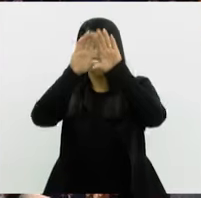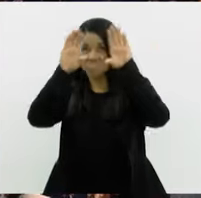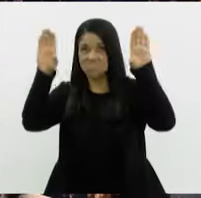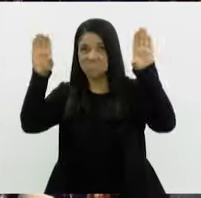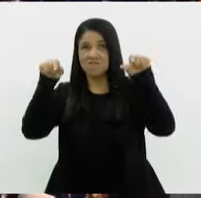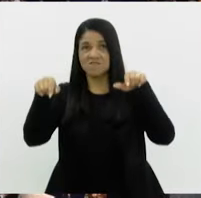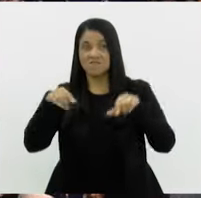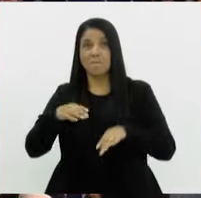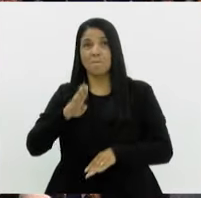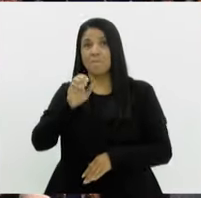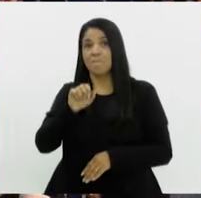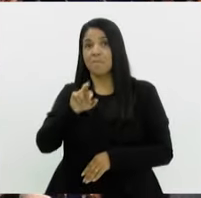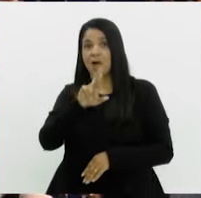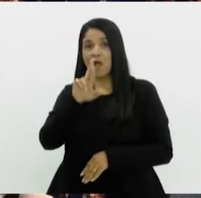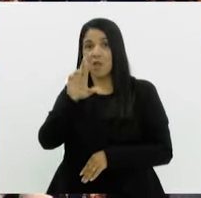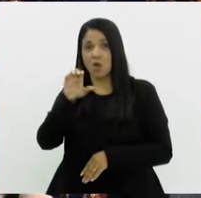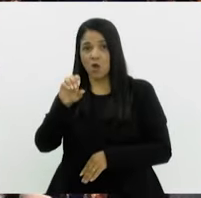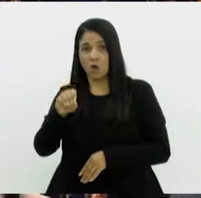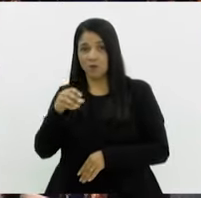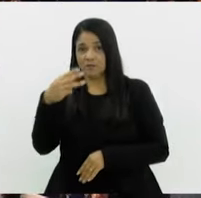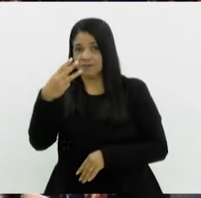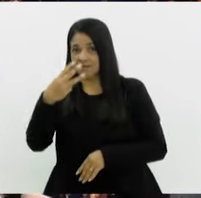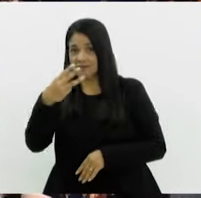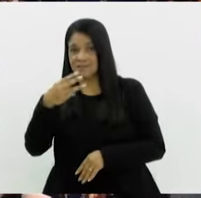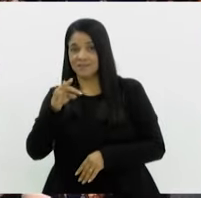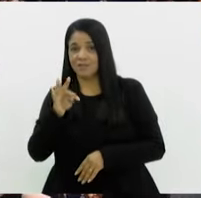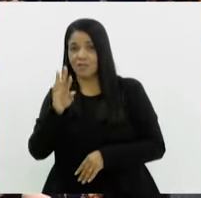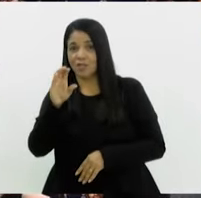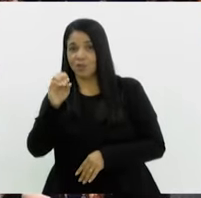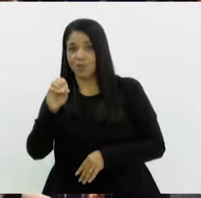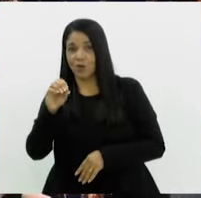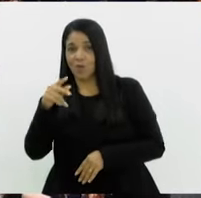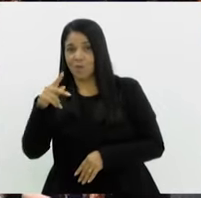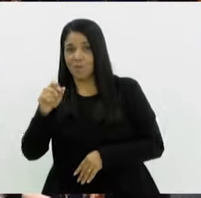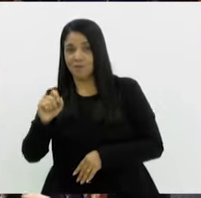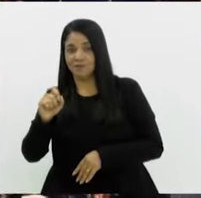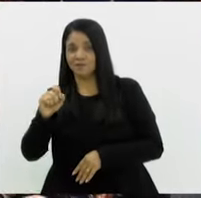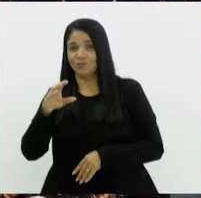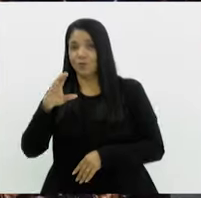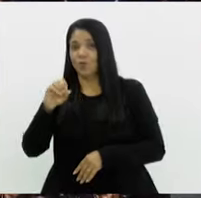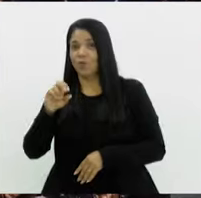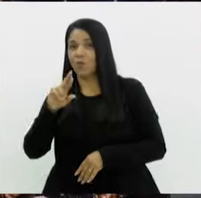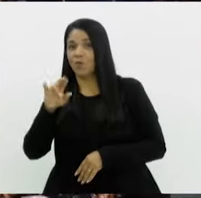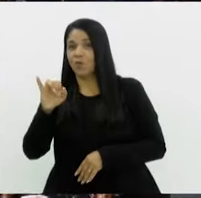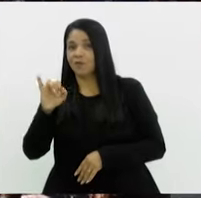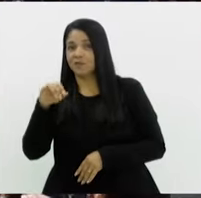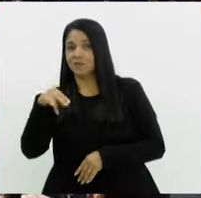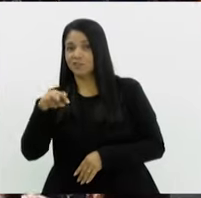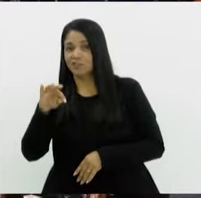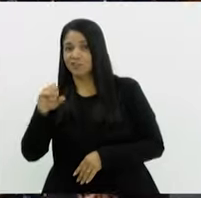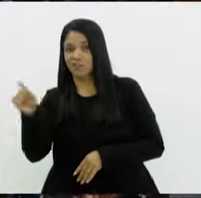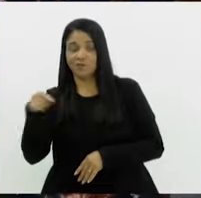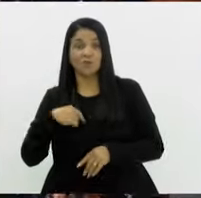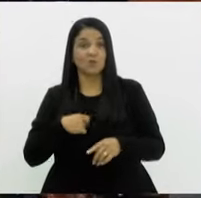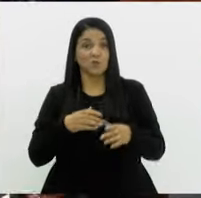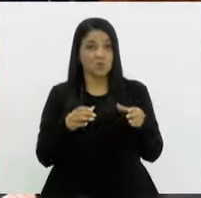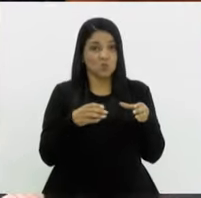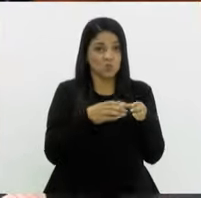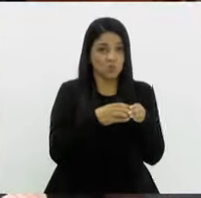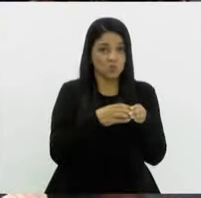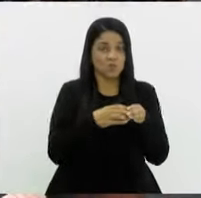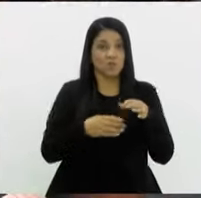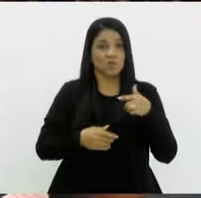bairro 3, a tropa do Corinthians. E o 15º fez um excelente